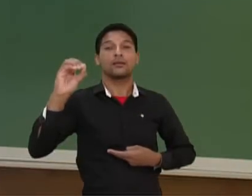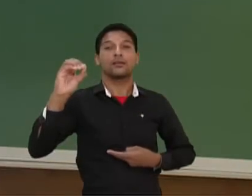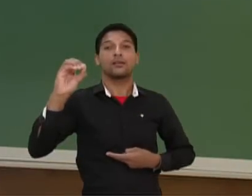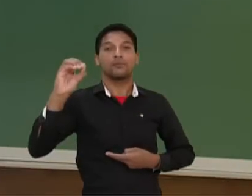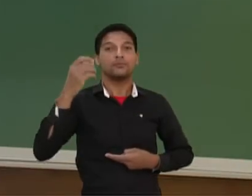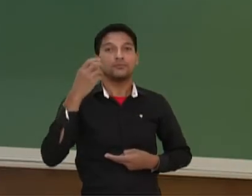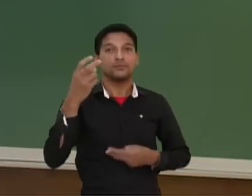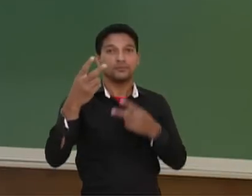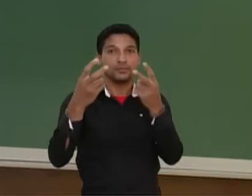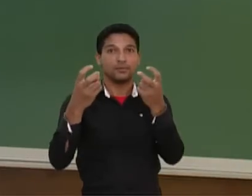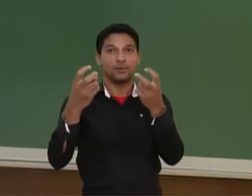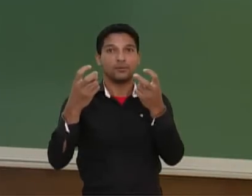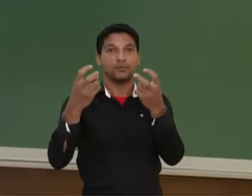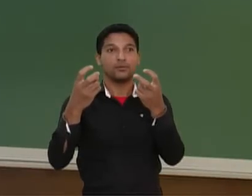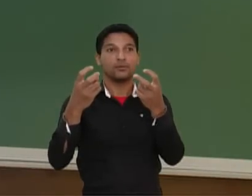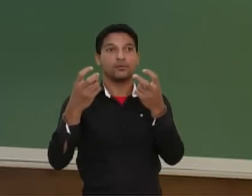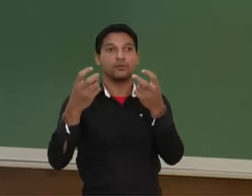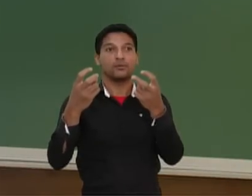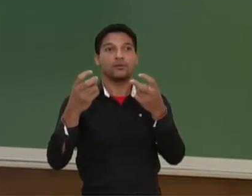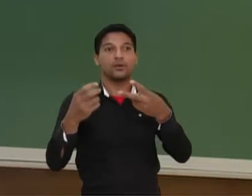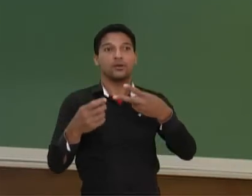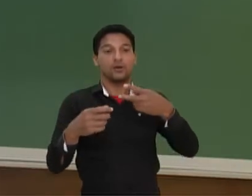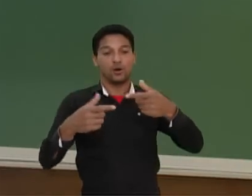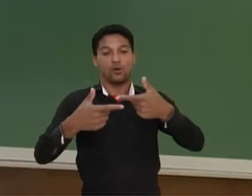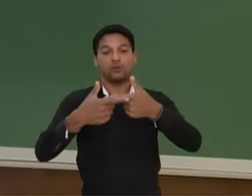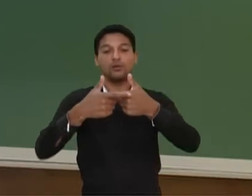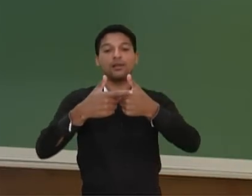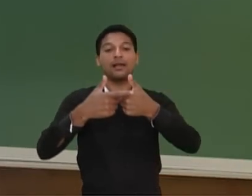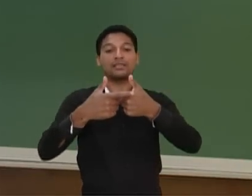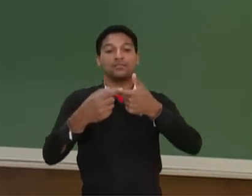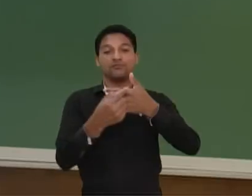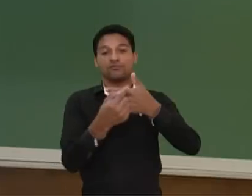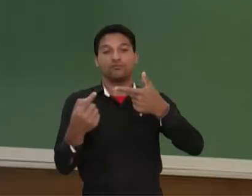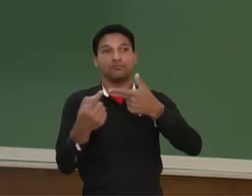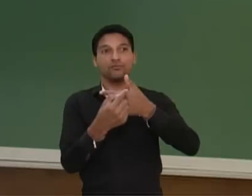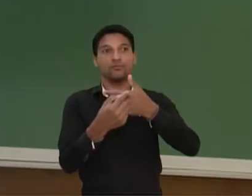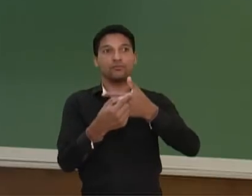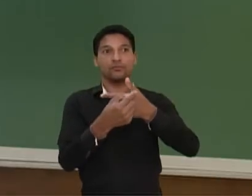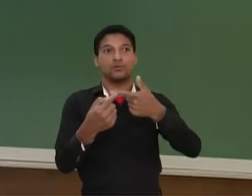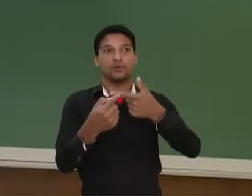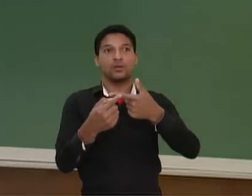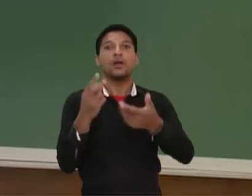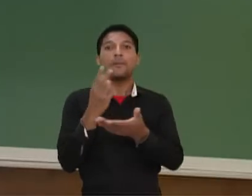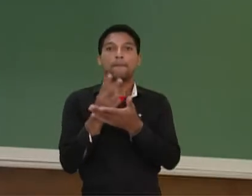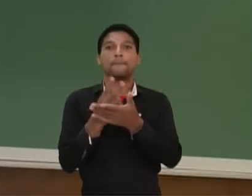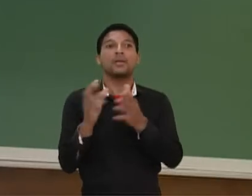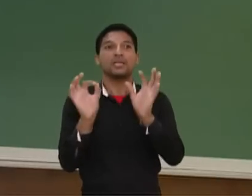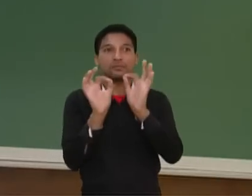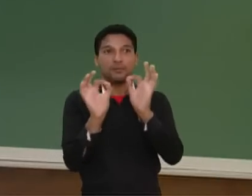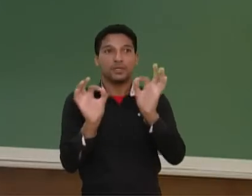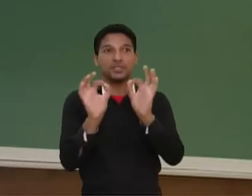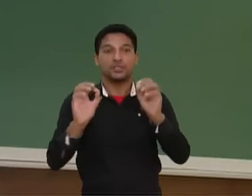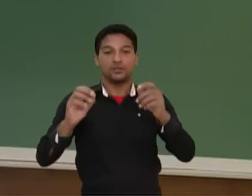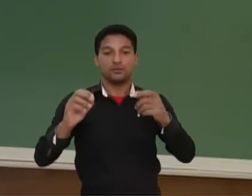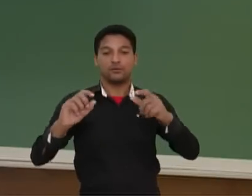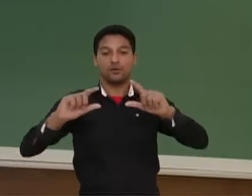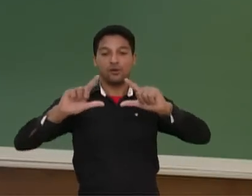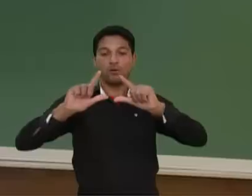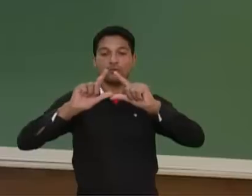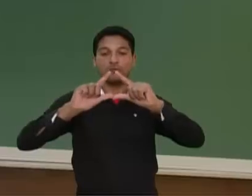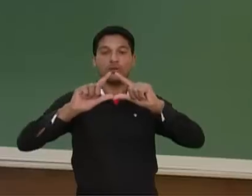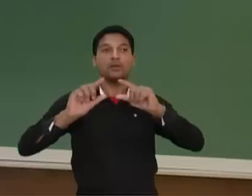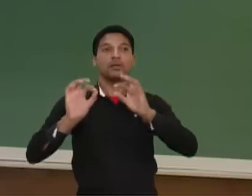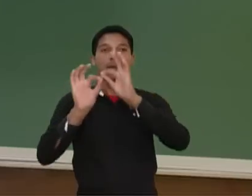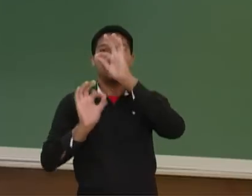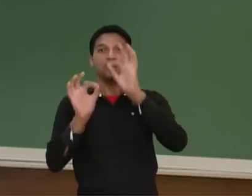isósceles, os ângulos agudos são do mesmo tamanho e os ângulos obtusos são do mesmo tamanho. Essa é a dica que eu dou para você poder